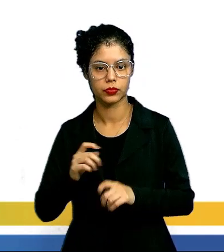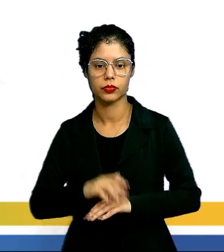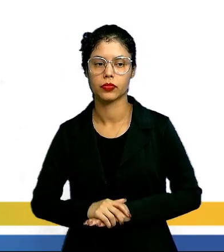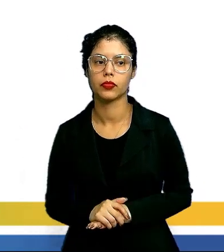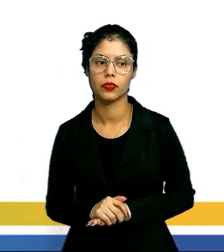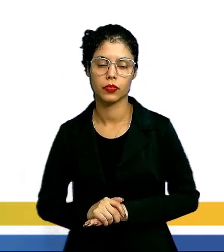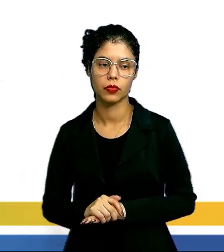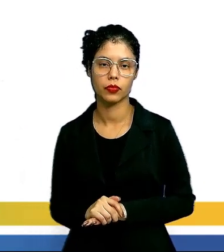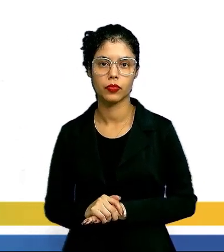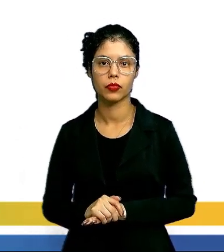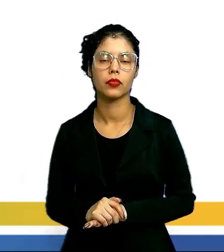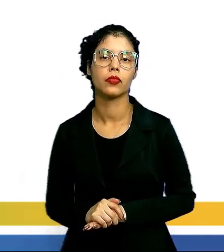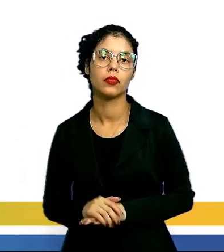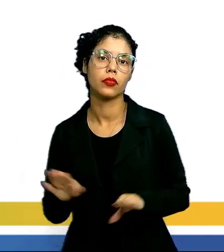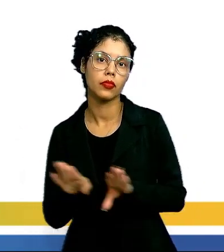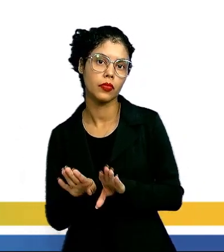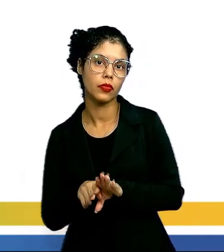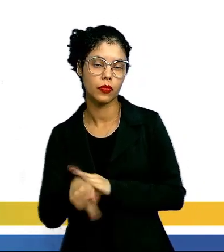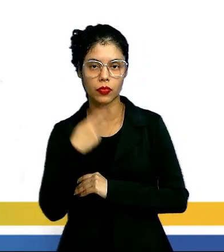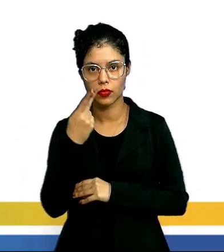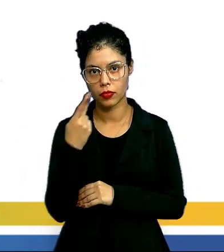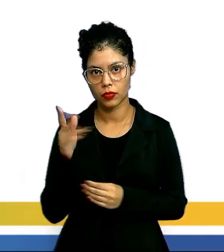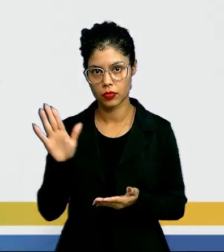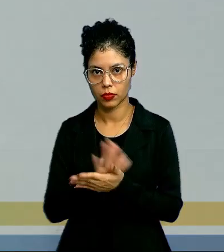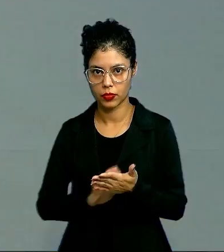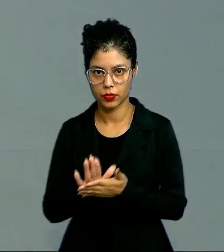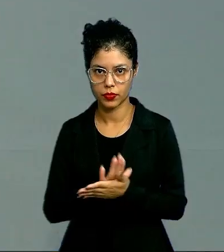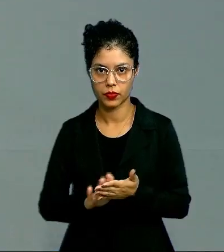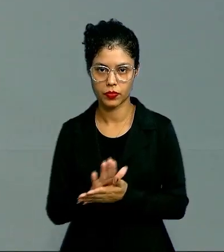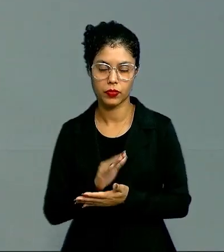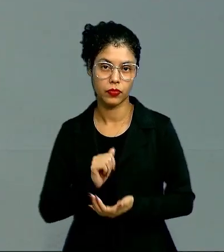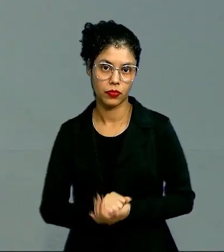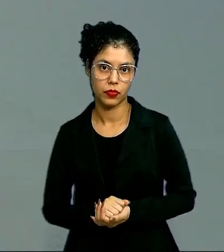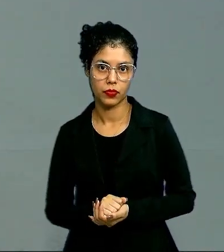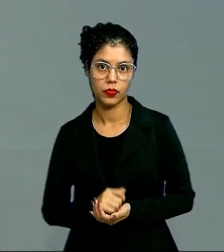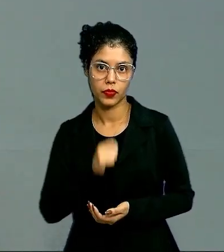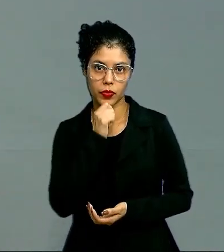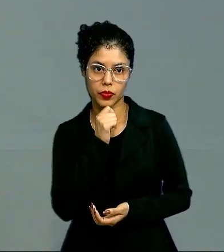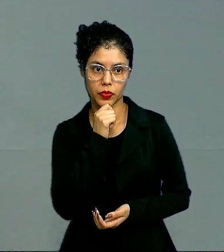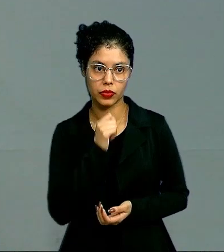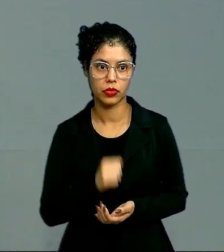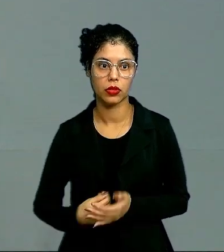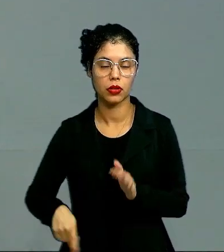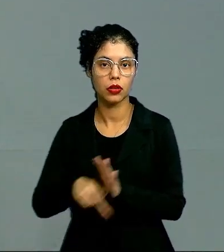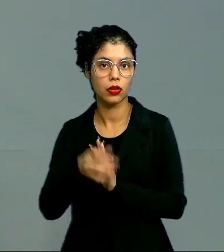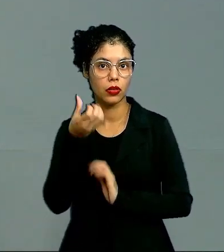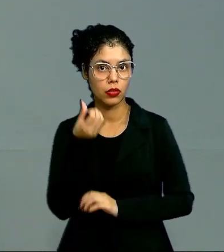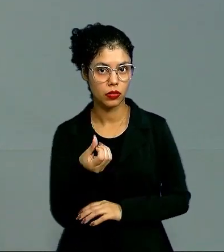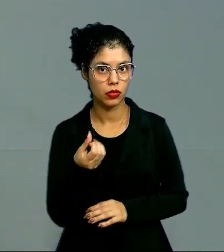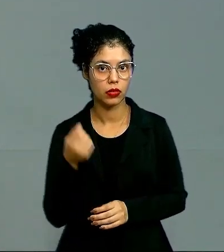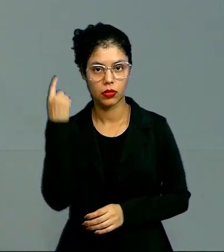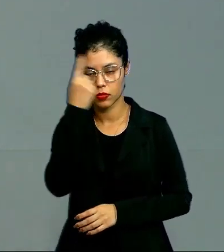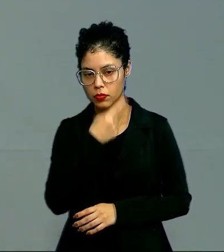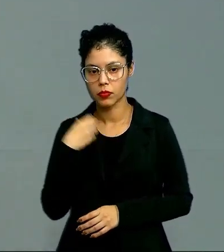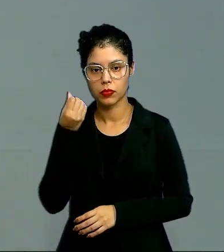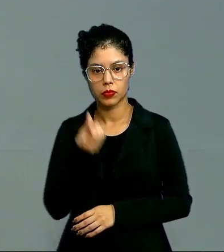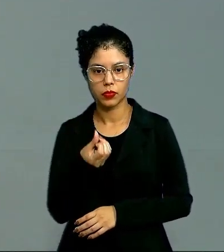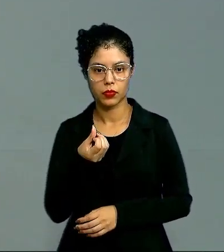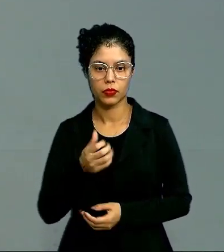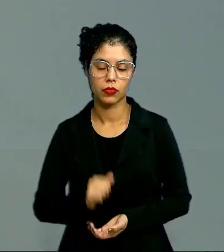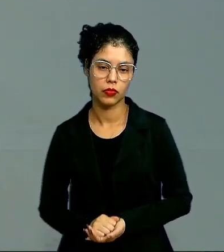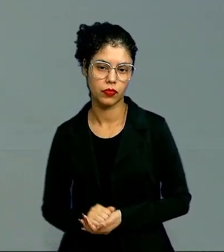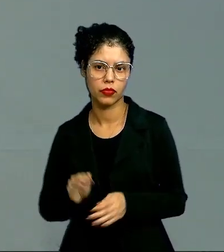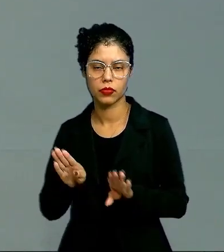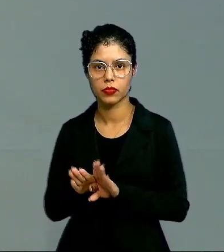seu médico. Ele não diz que o remédio ele tem que ser tomado especificamente de 6 em 6 horas. Se o seu